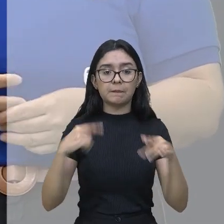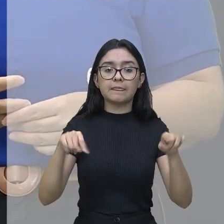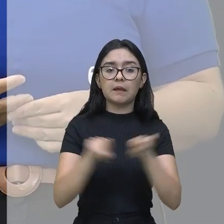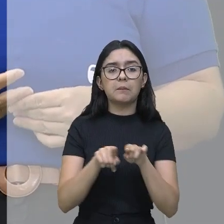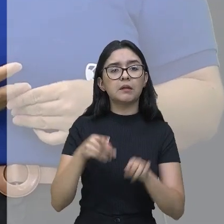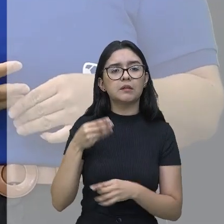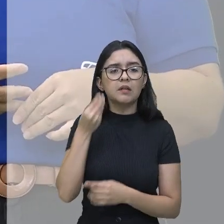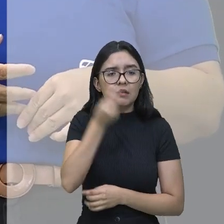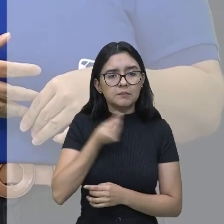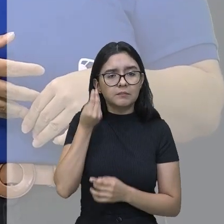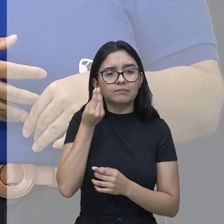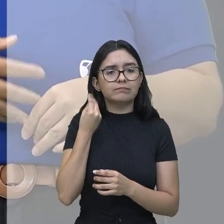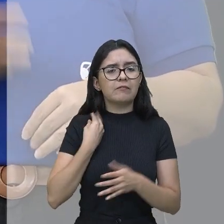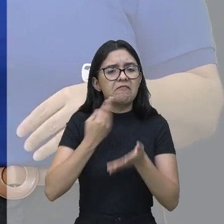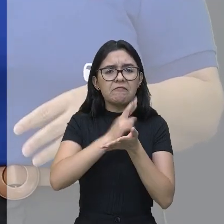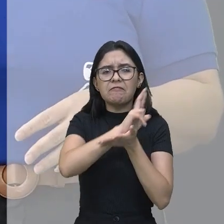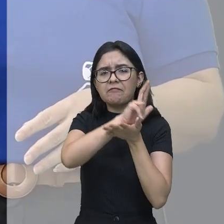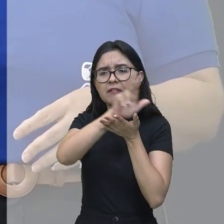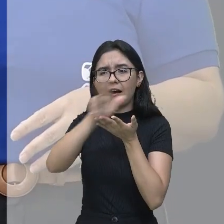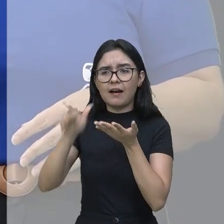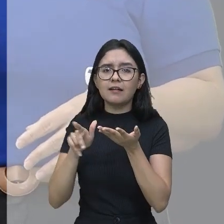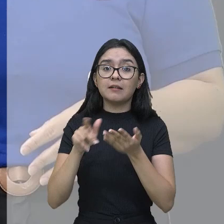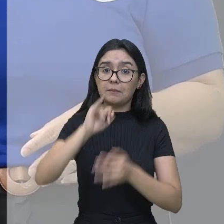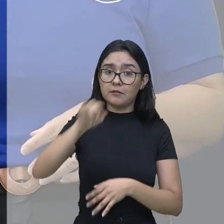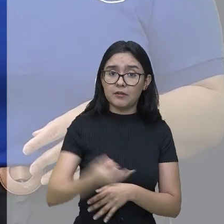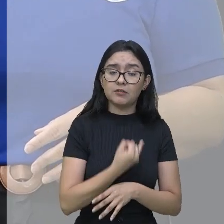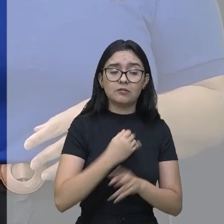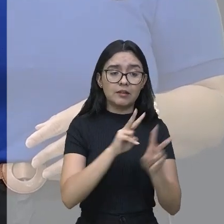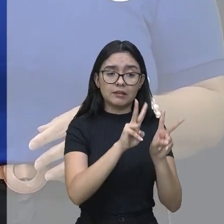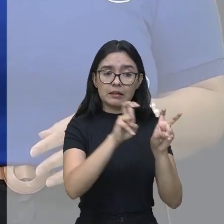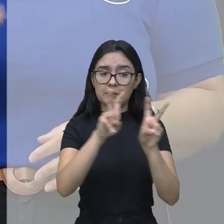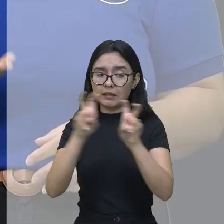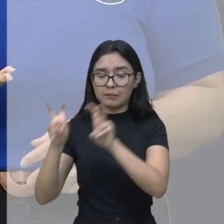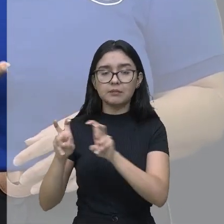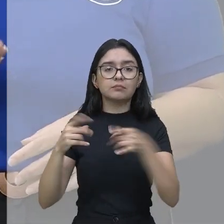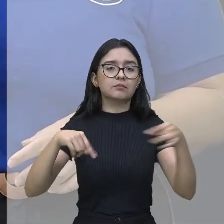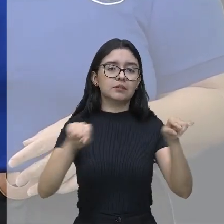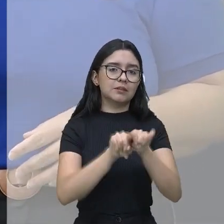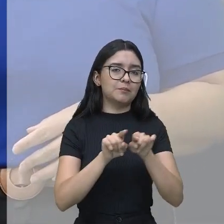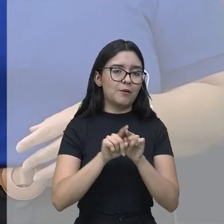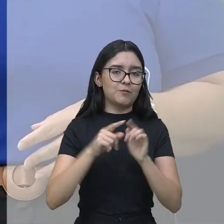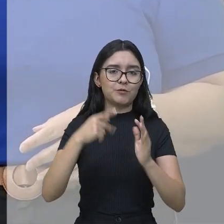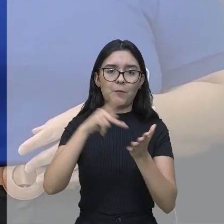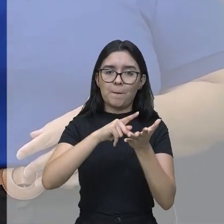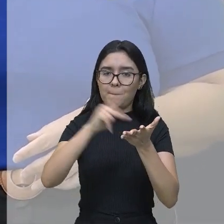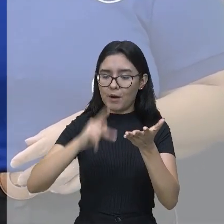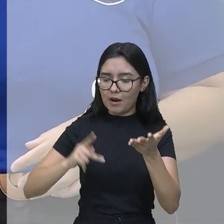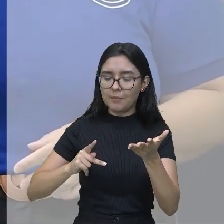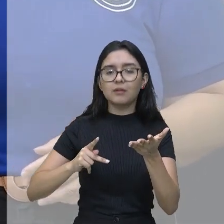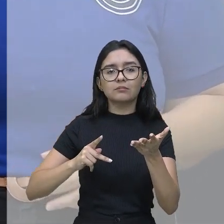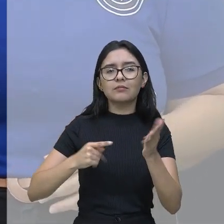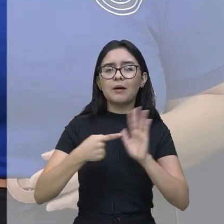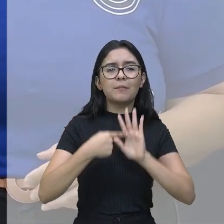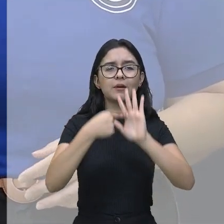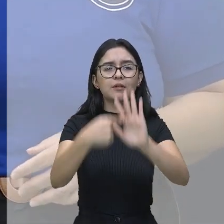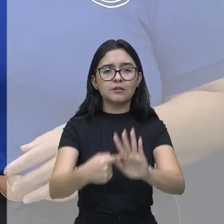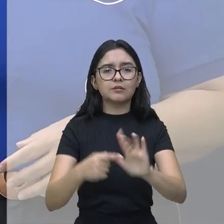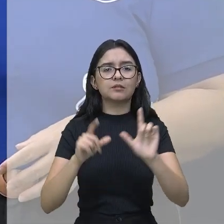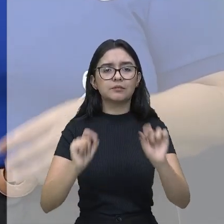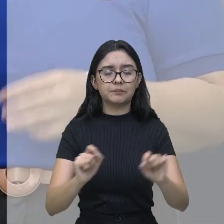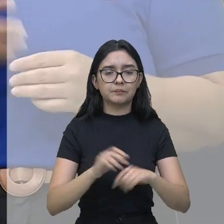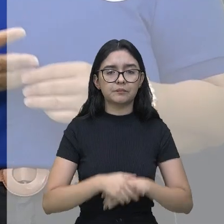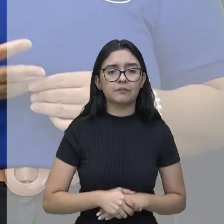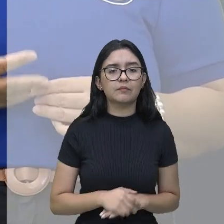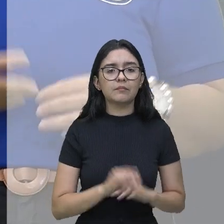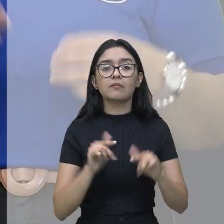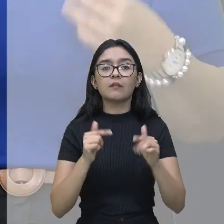experimentou maior variedade temática, né? Então, os seus poemas vão tratar sobre o ato de escrever, como